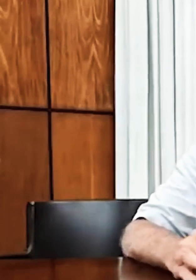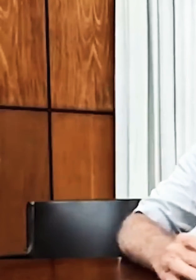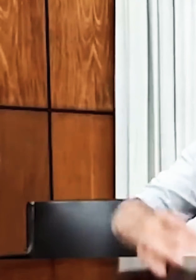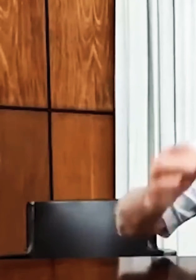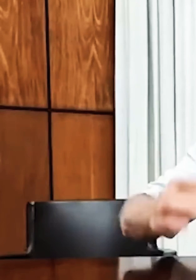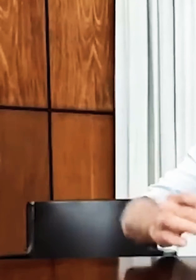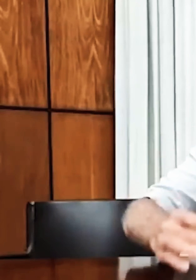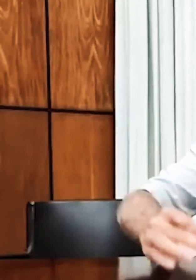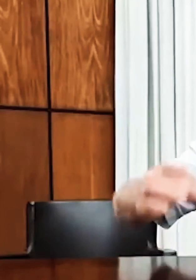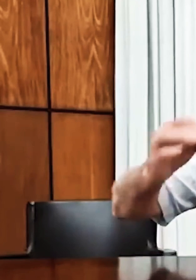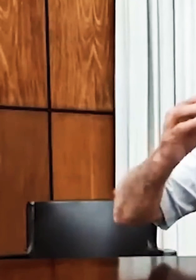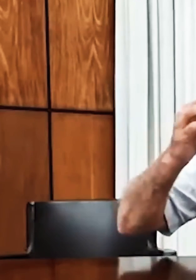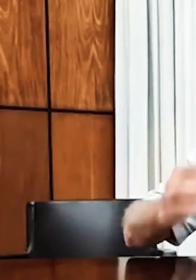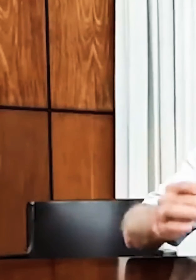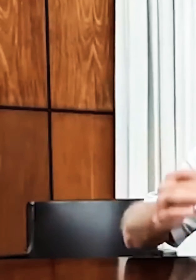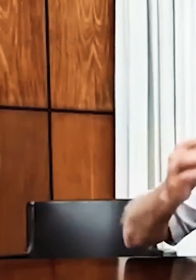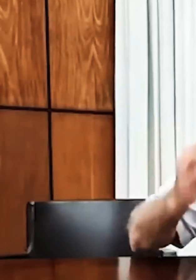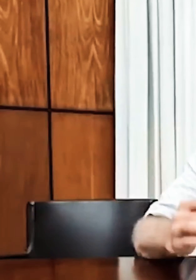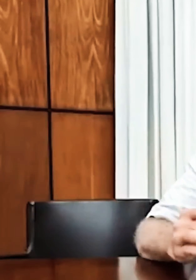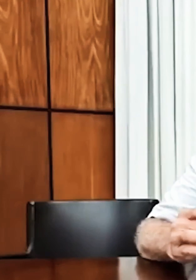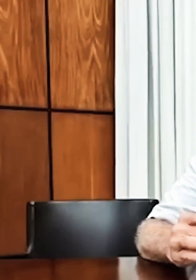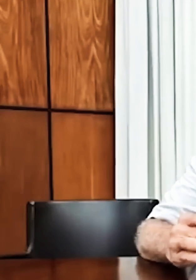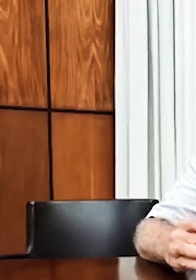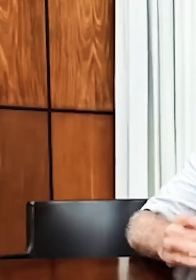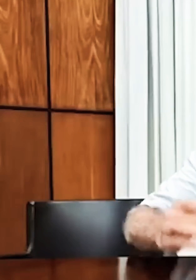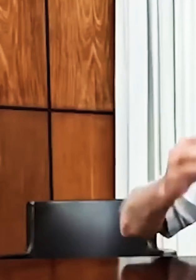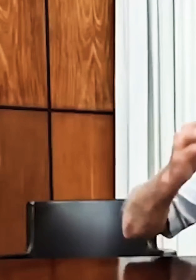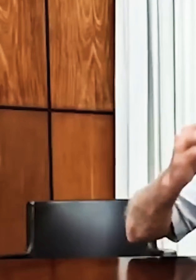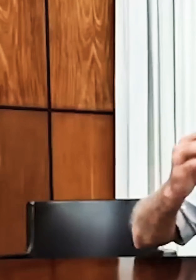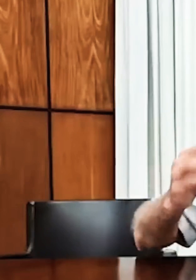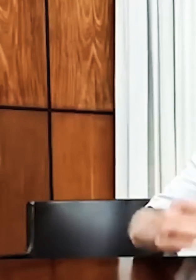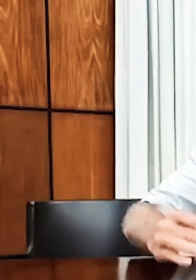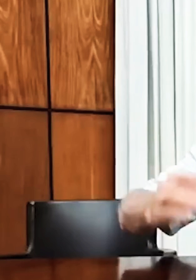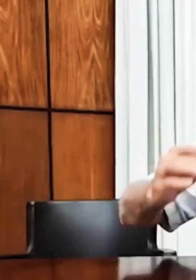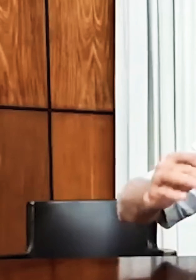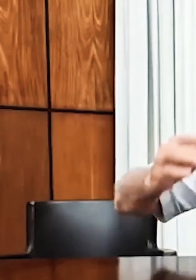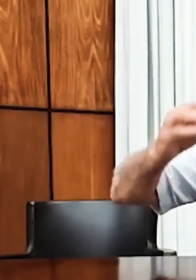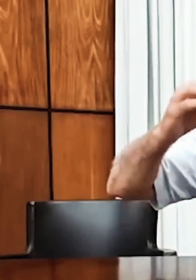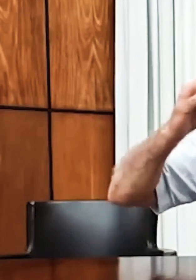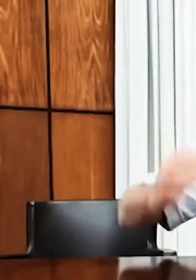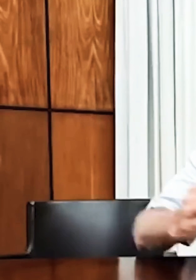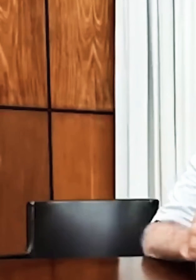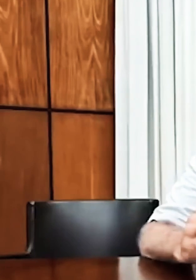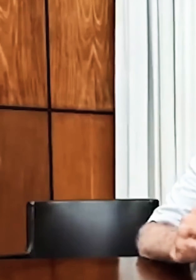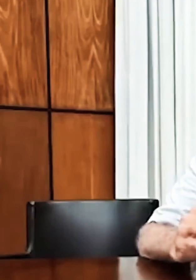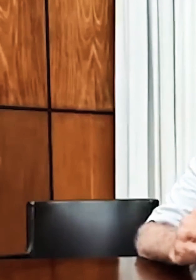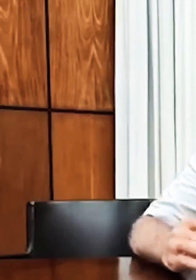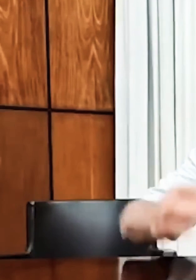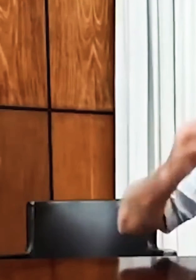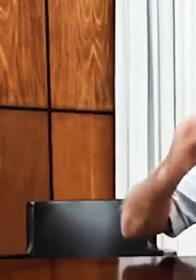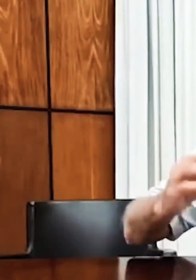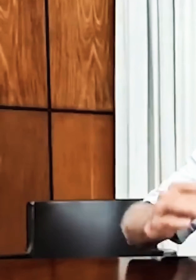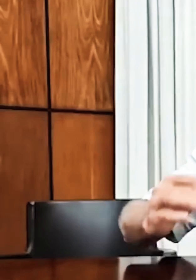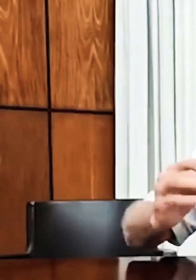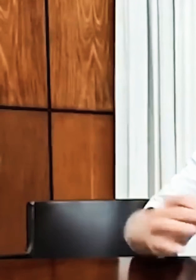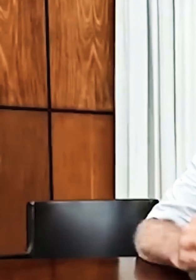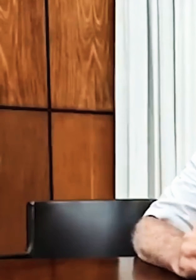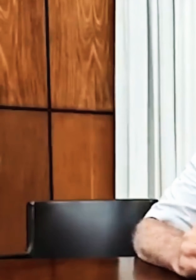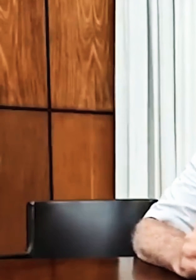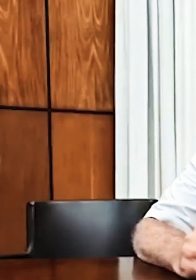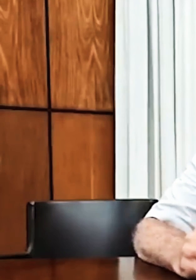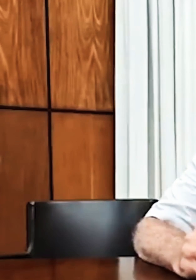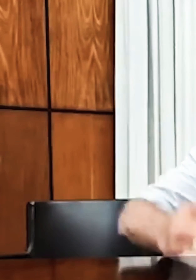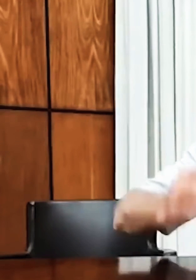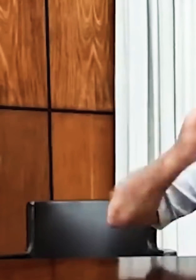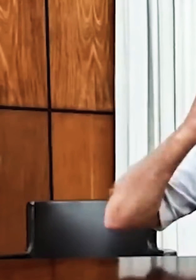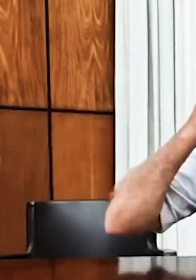PT realmente ultrapassou todos os limites. É um partido que não tem qualquer compromisso com a